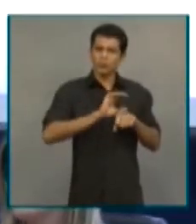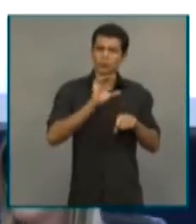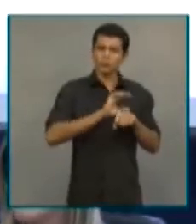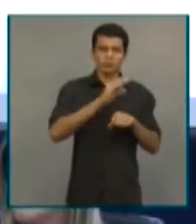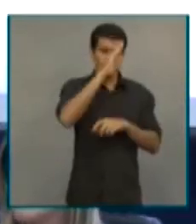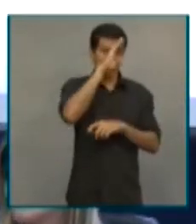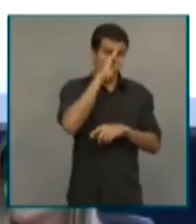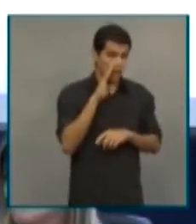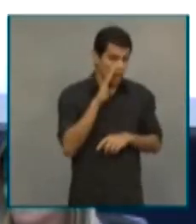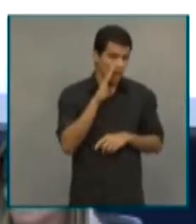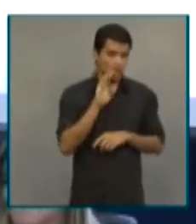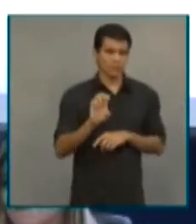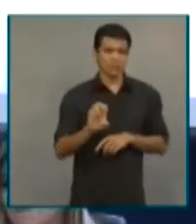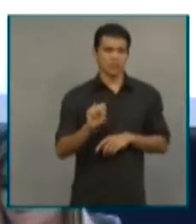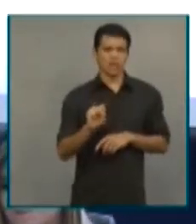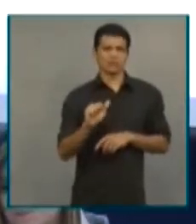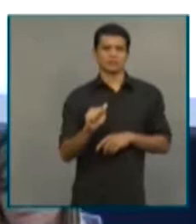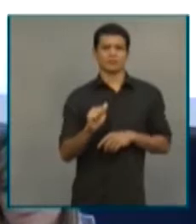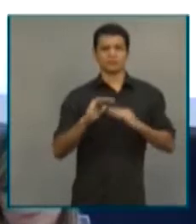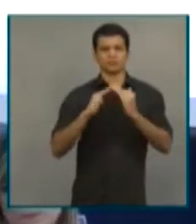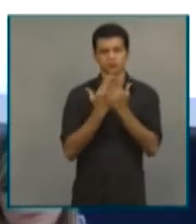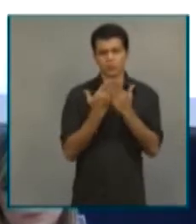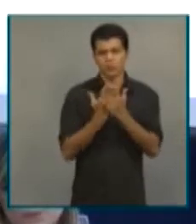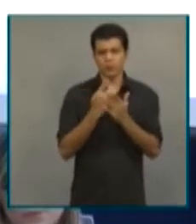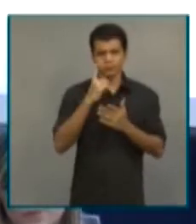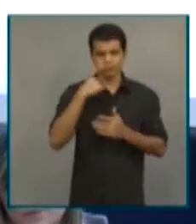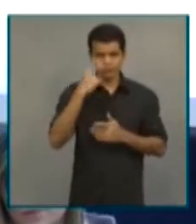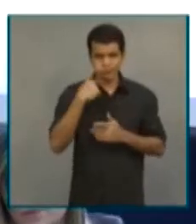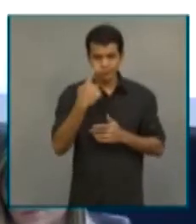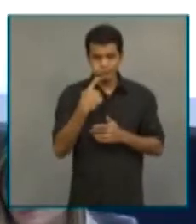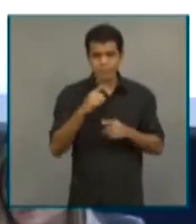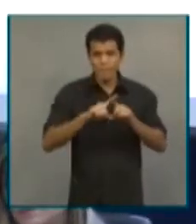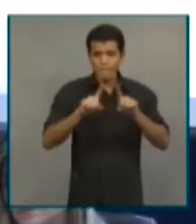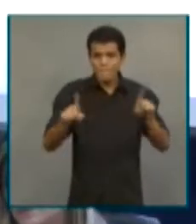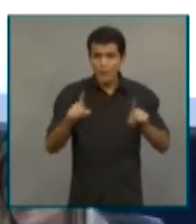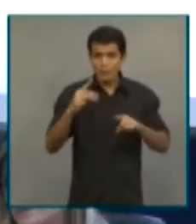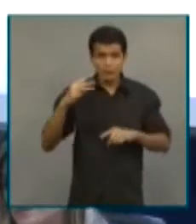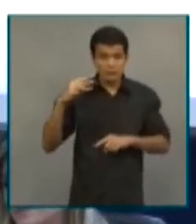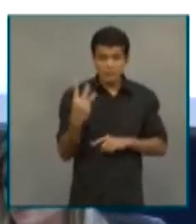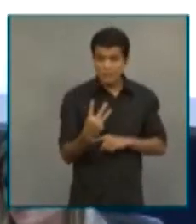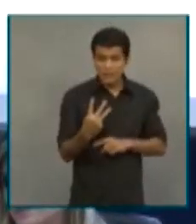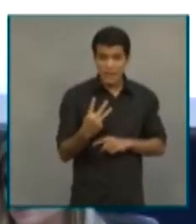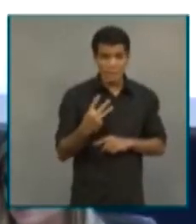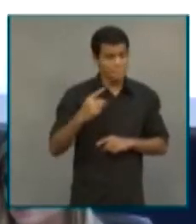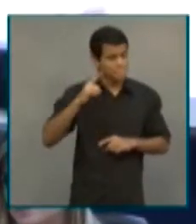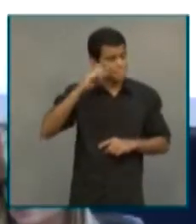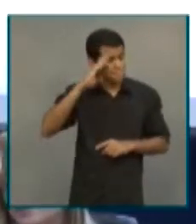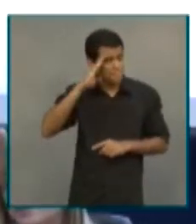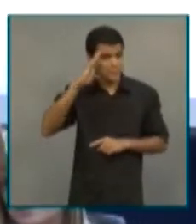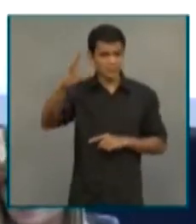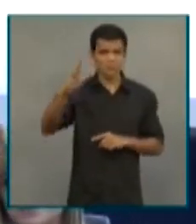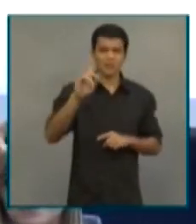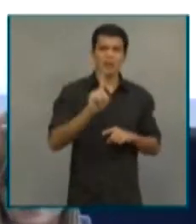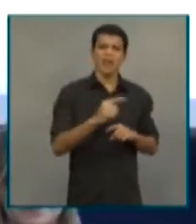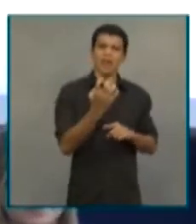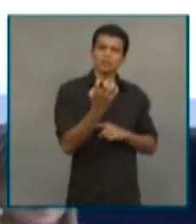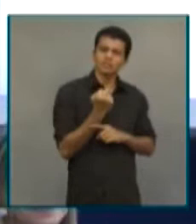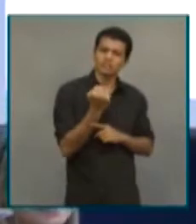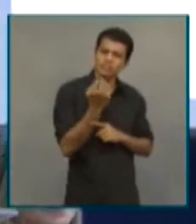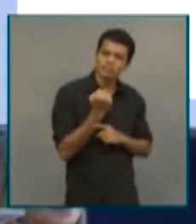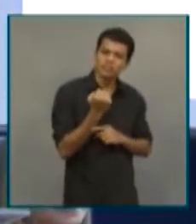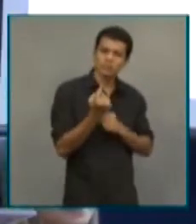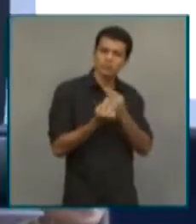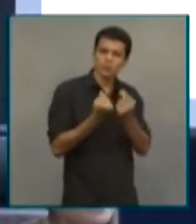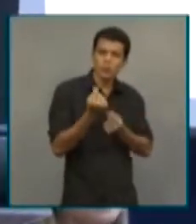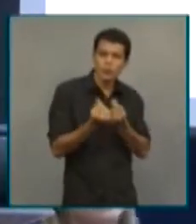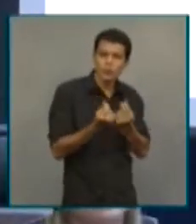pilar, para mim, é o mais importante. Nós temos que fomentar a receita para a jovem advocacia, a receita para o advogado militante.